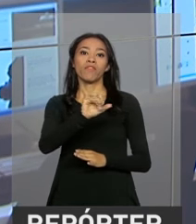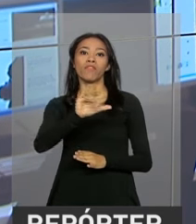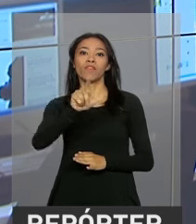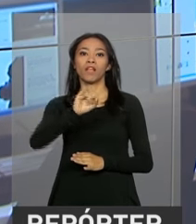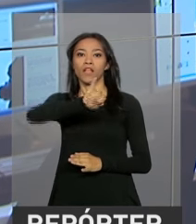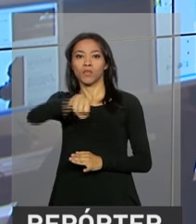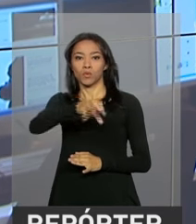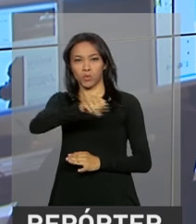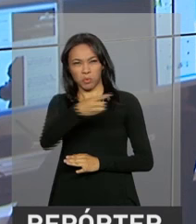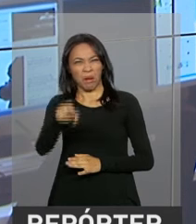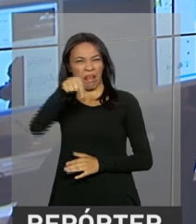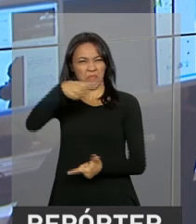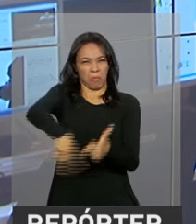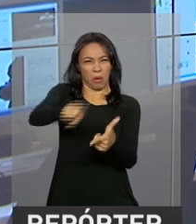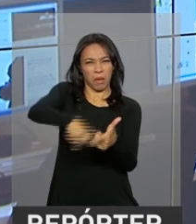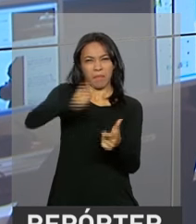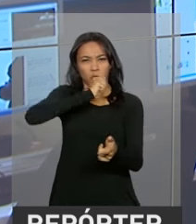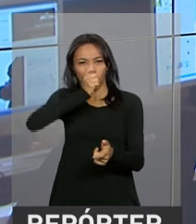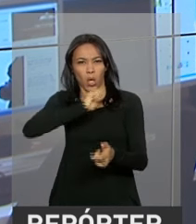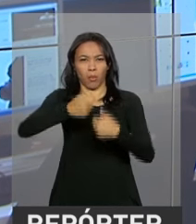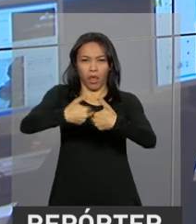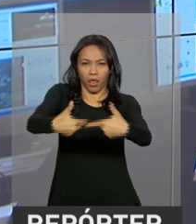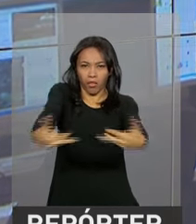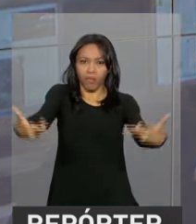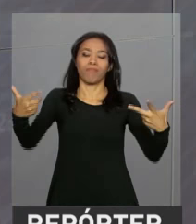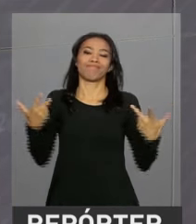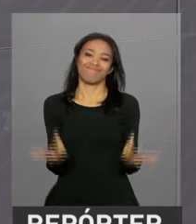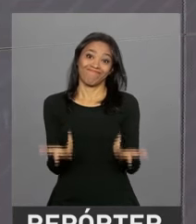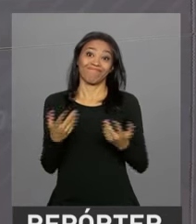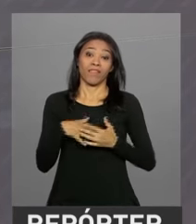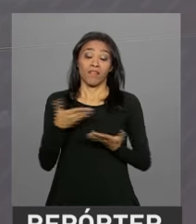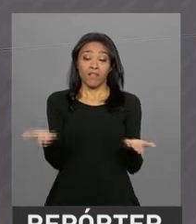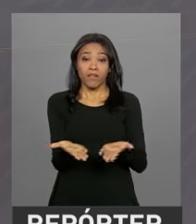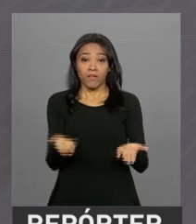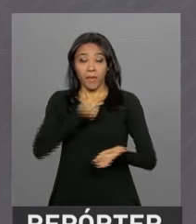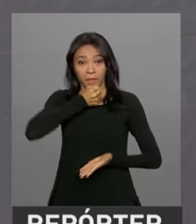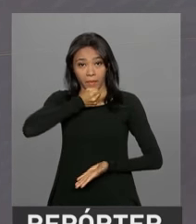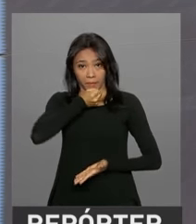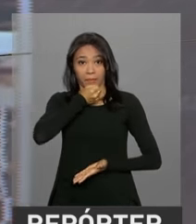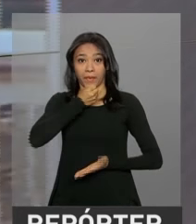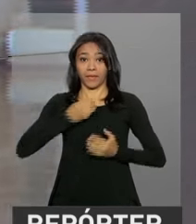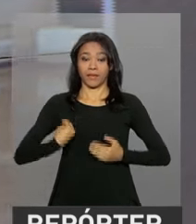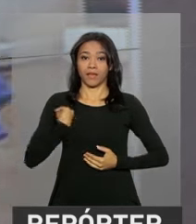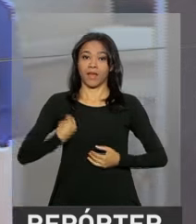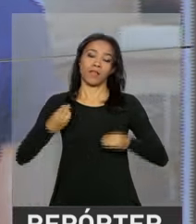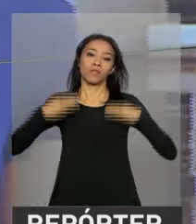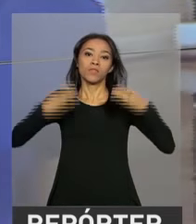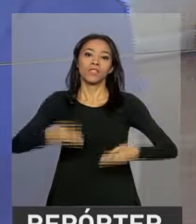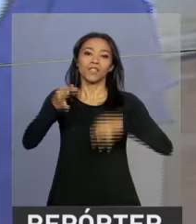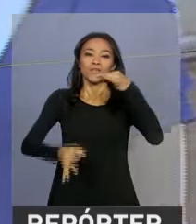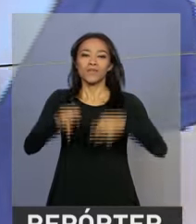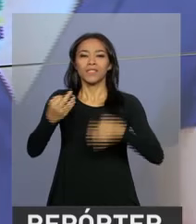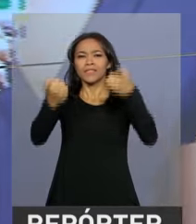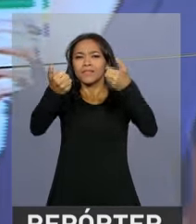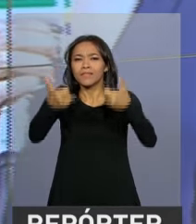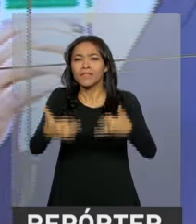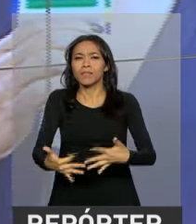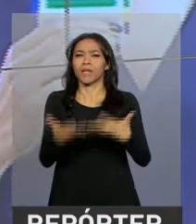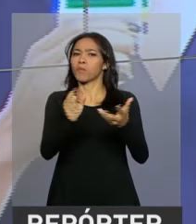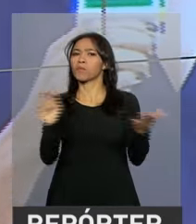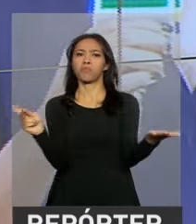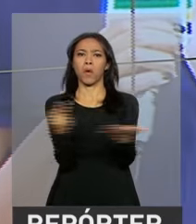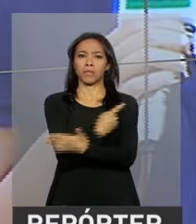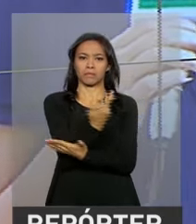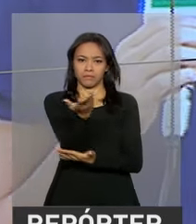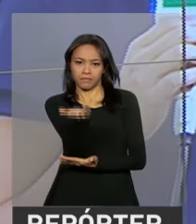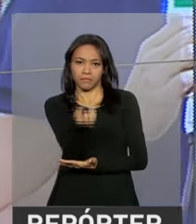enfrenta problemas com traficantes. Vamos falar com Paola Deorte, que está no Ministério da Justiça e de lá traz os detalhes para a gente. Oi, Paola, bom dia